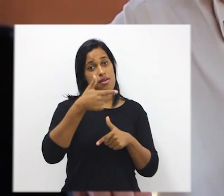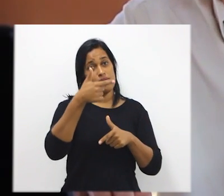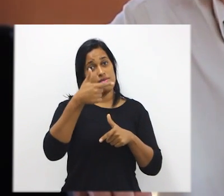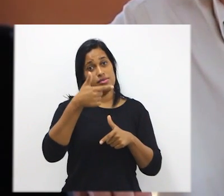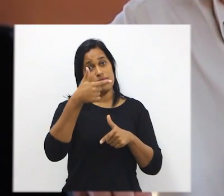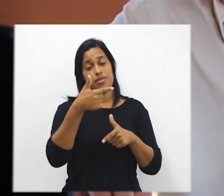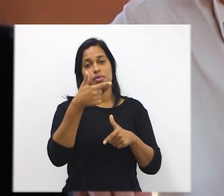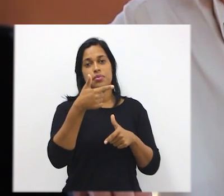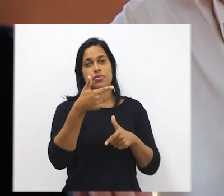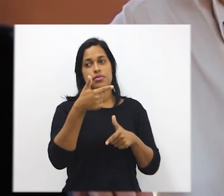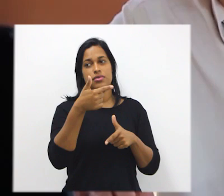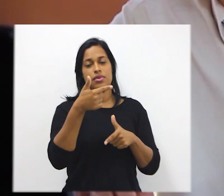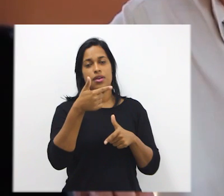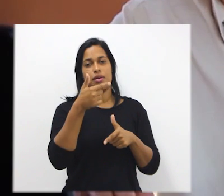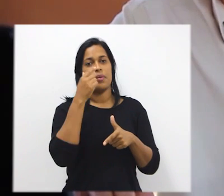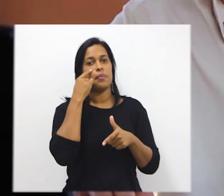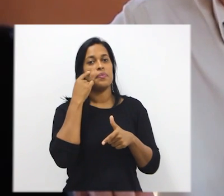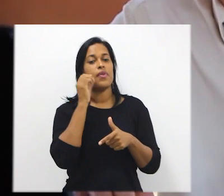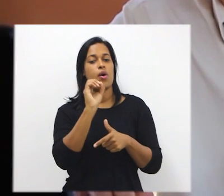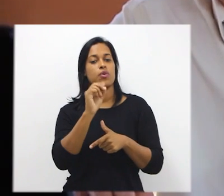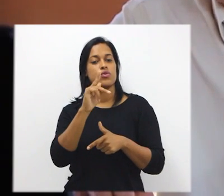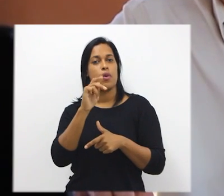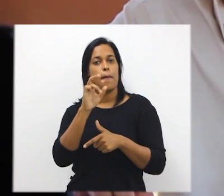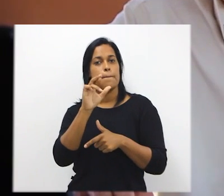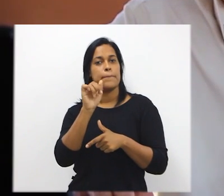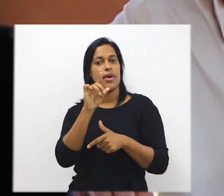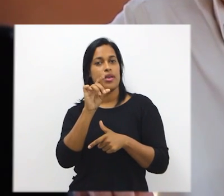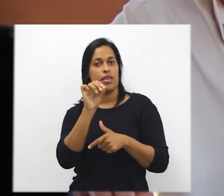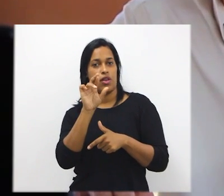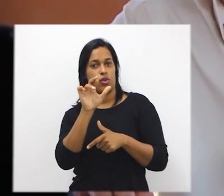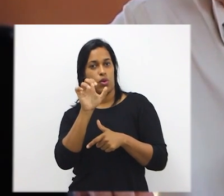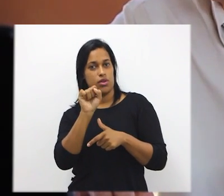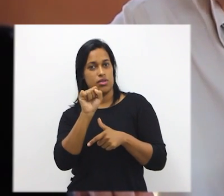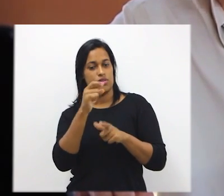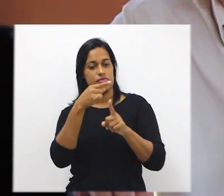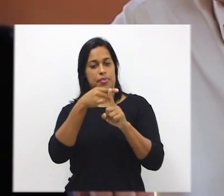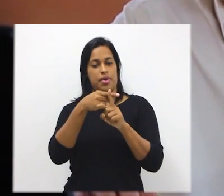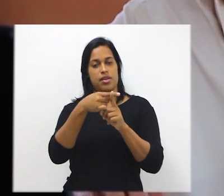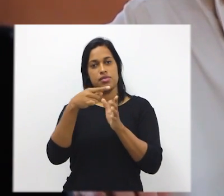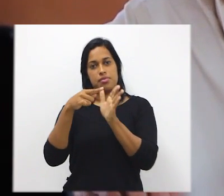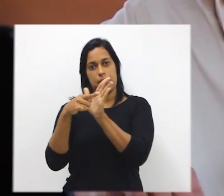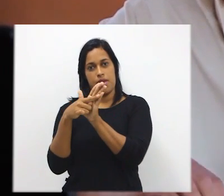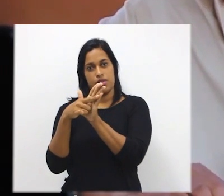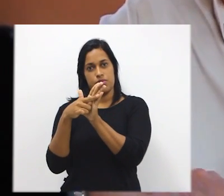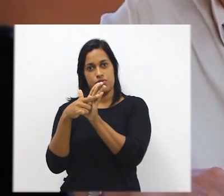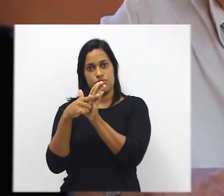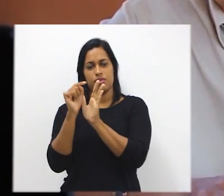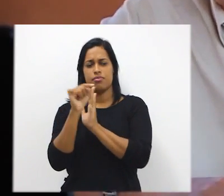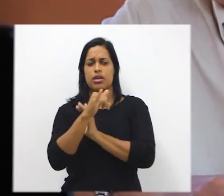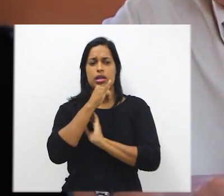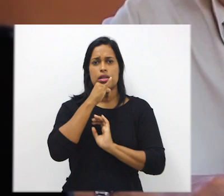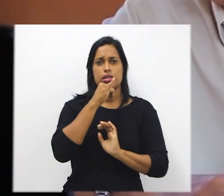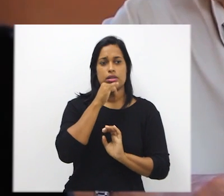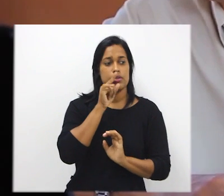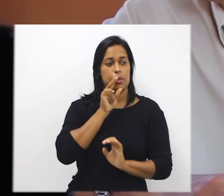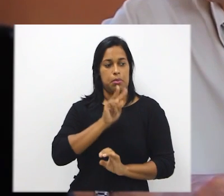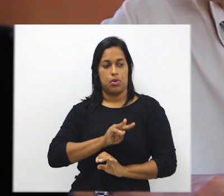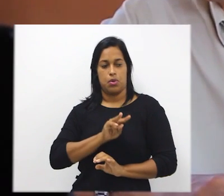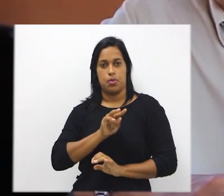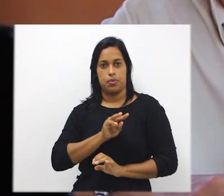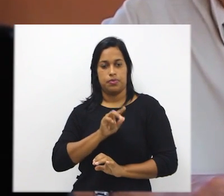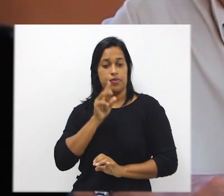prioridade são os operadores de adição e subtração. Vejamos esse exemplo que está